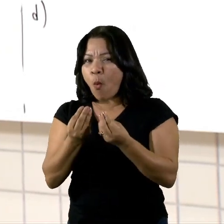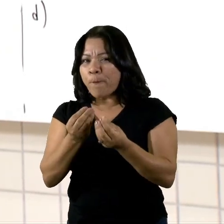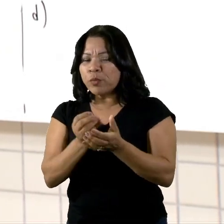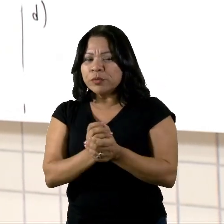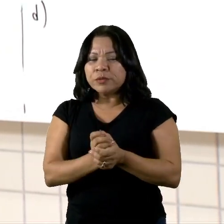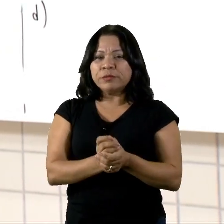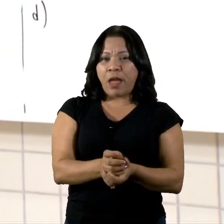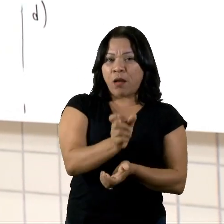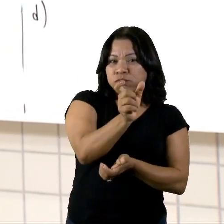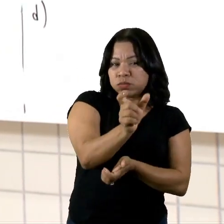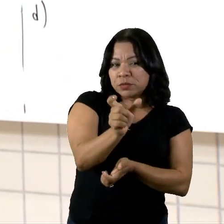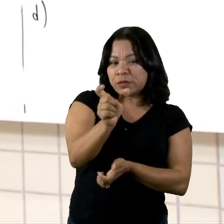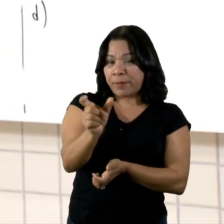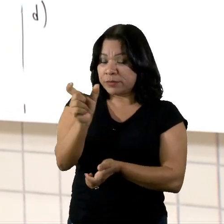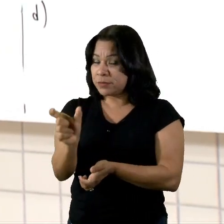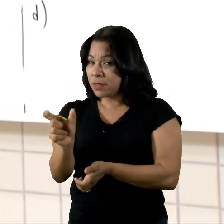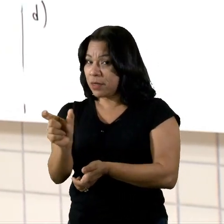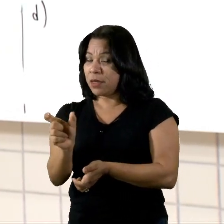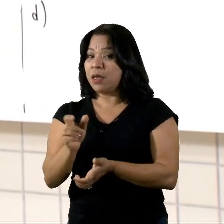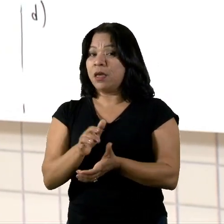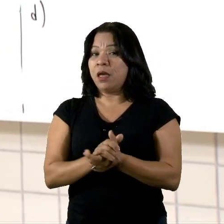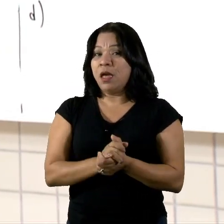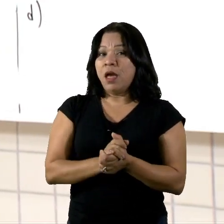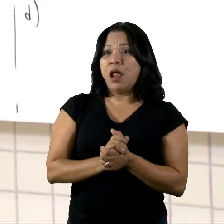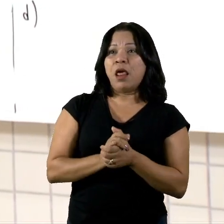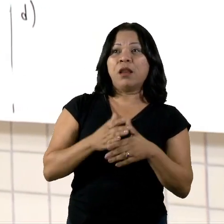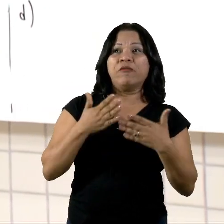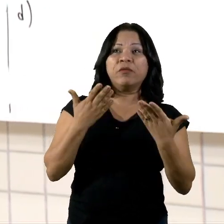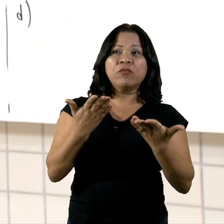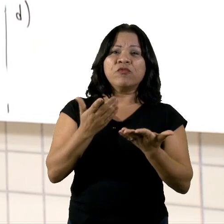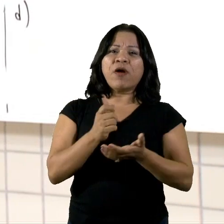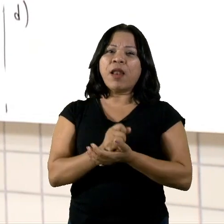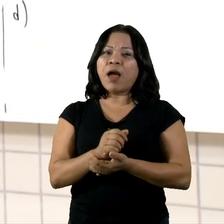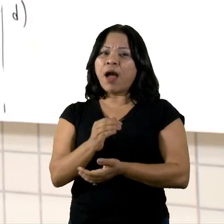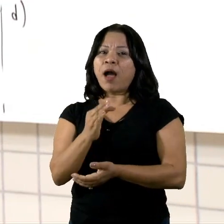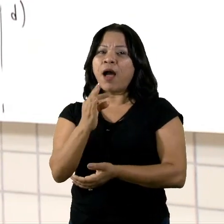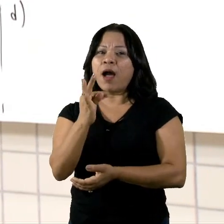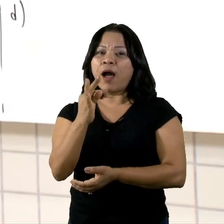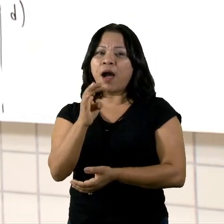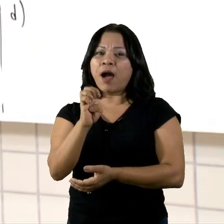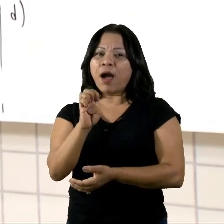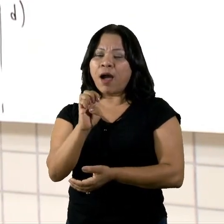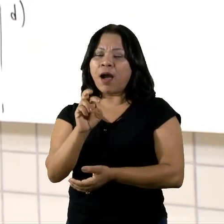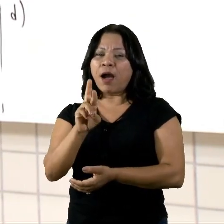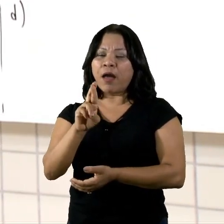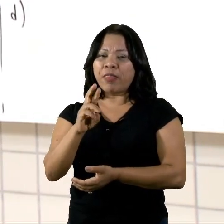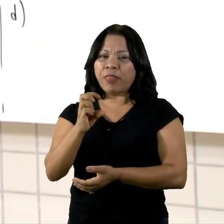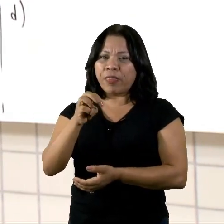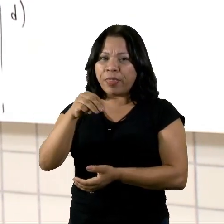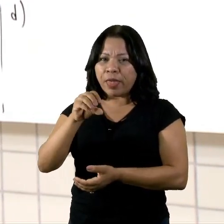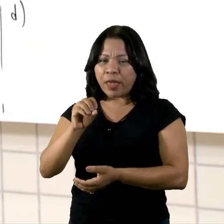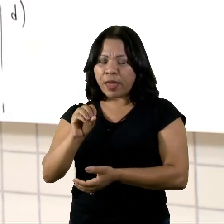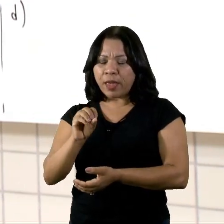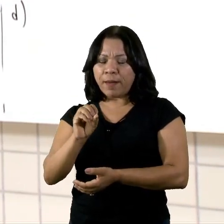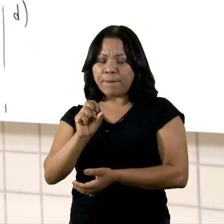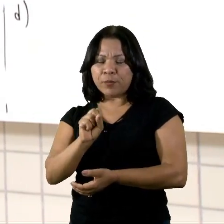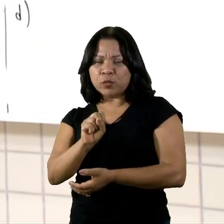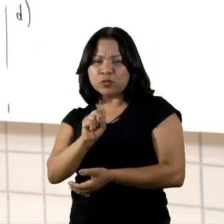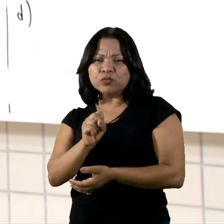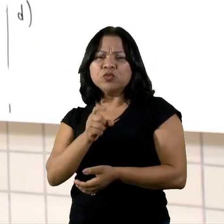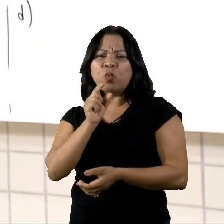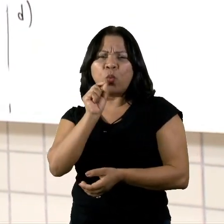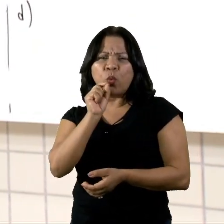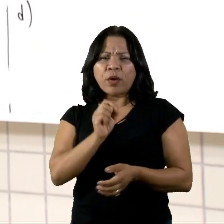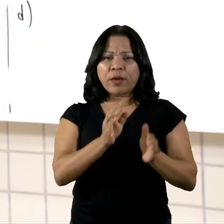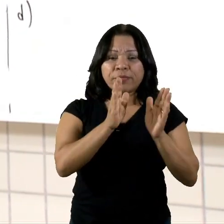parcelas vai ser o seguinte: nós vamos chamá-las de termos, certo? Então, quantos termos tem essa expressão